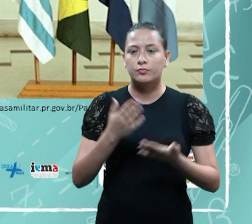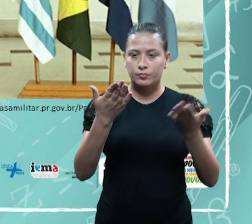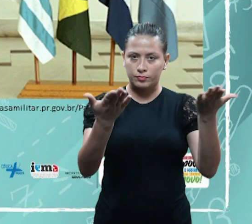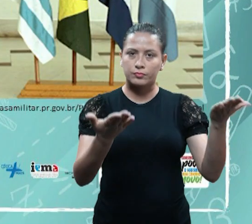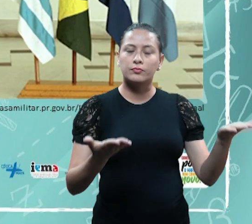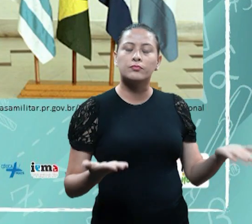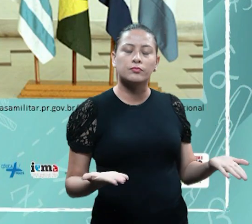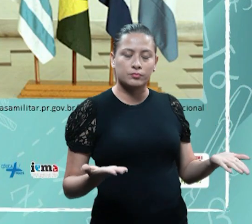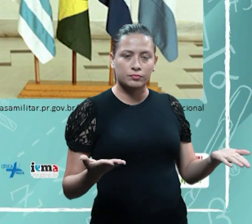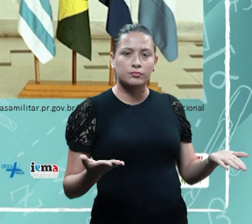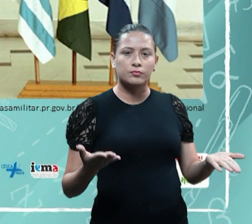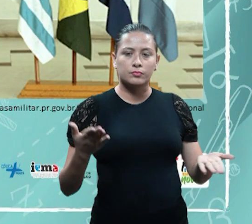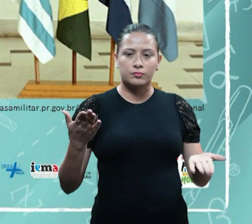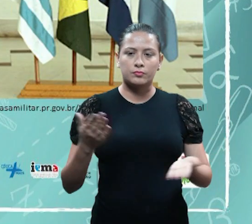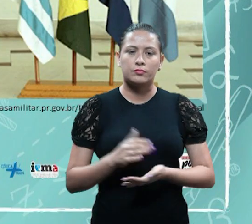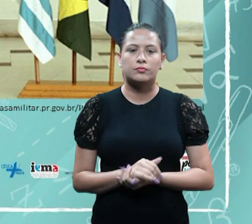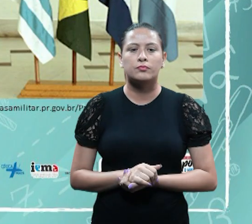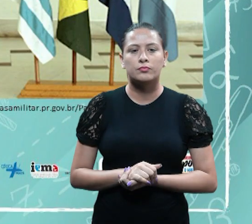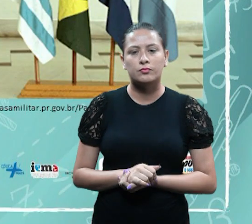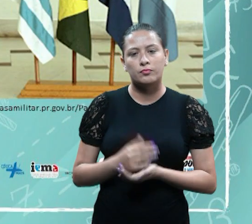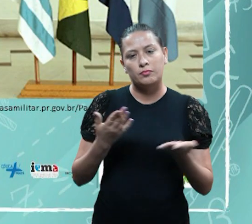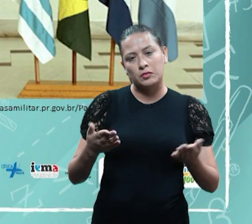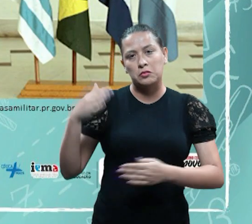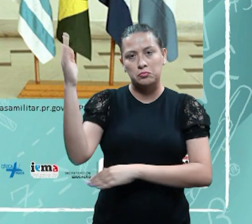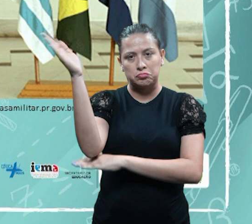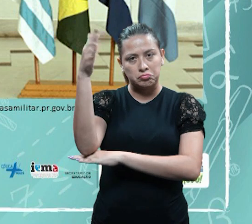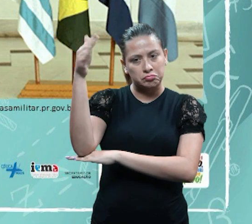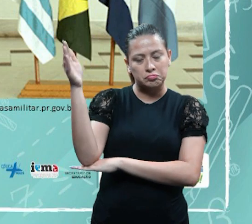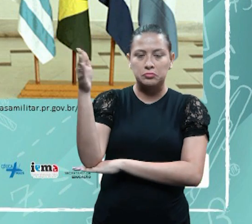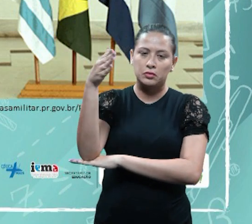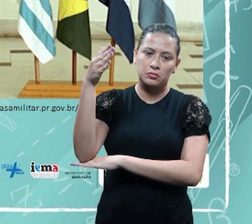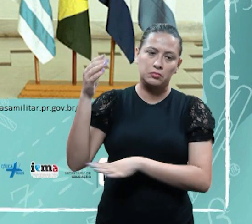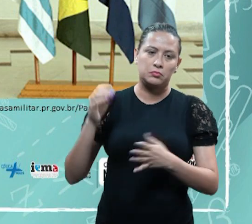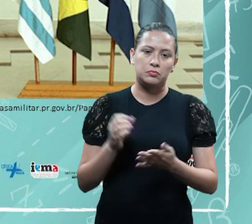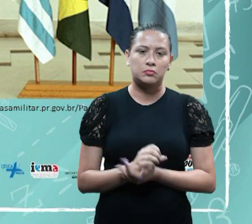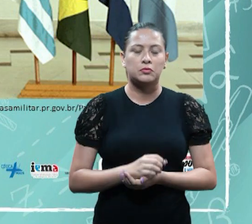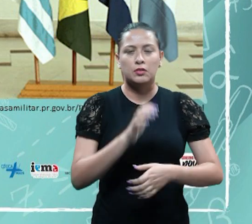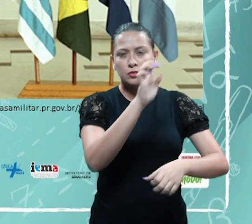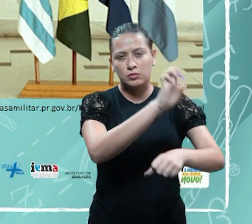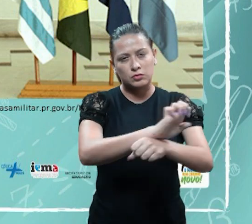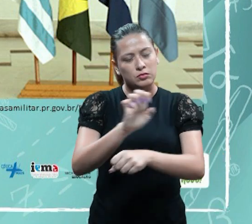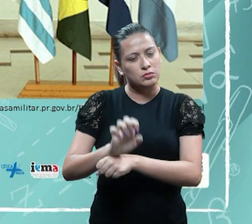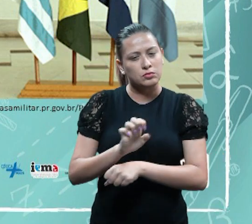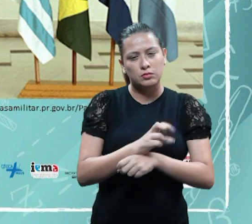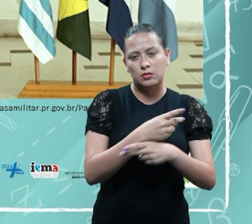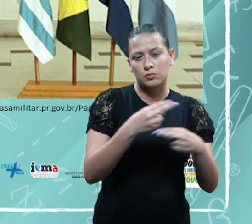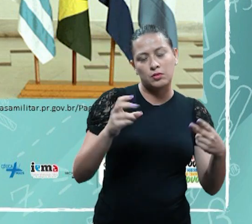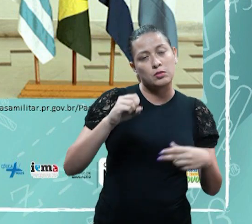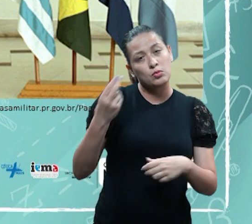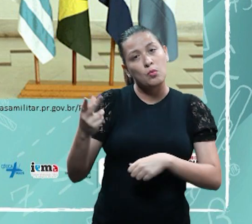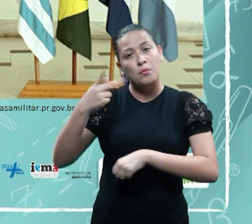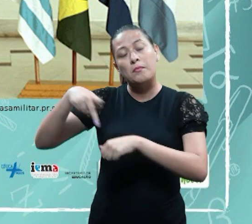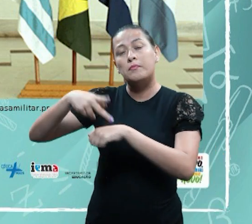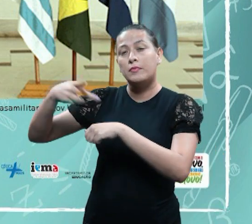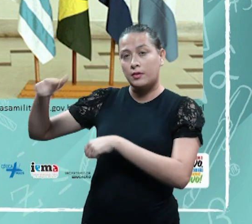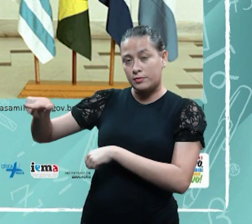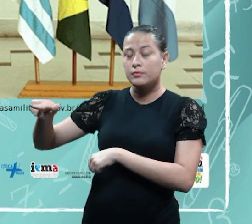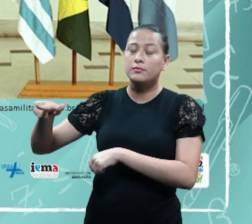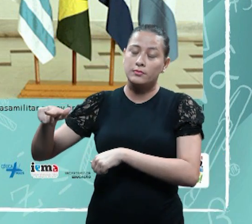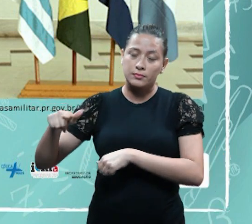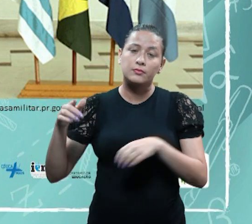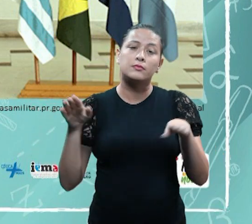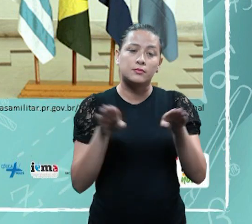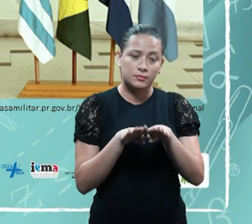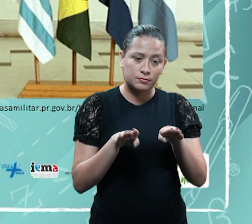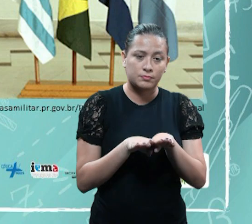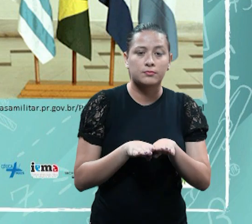Mastros, né, o hasteamento ou a colocação de bandeiras de diversos estados ou países participantes do evento,